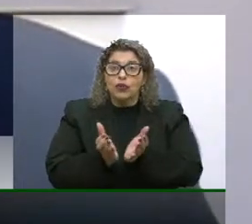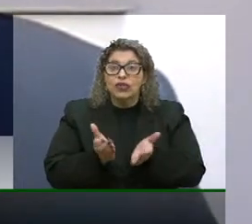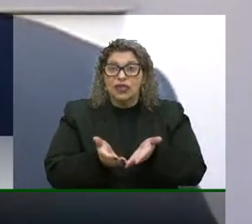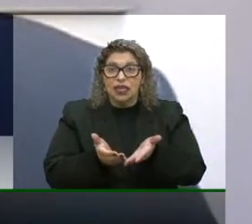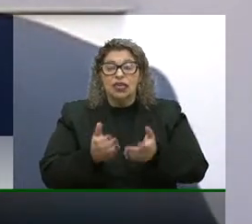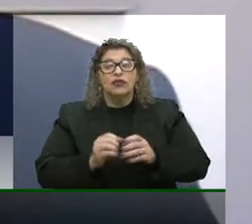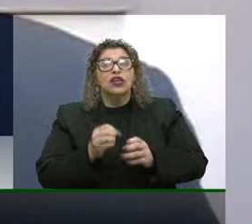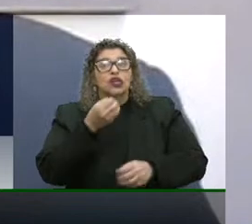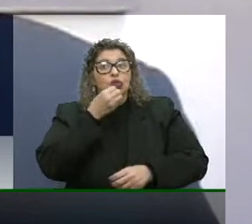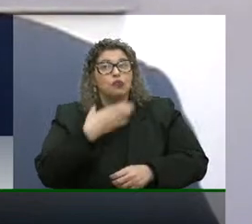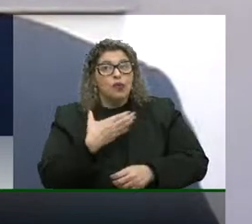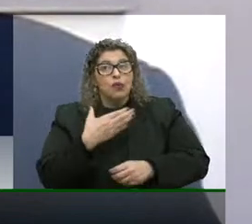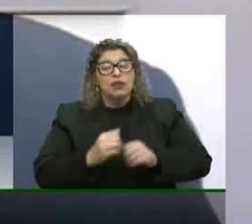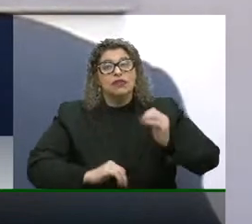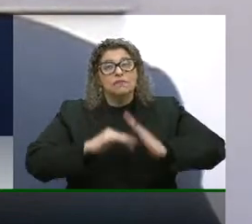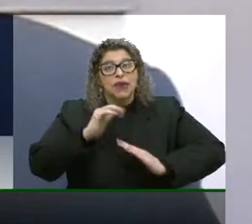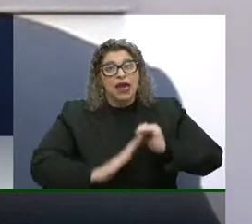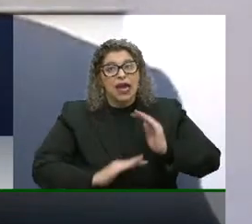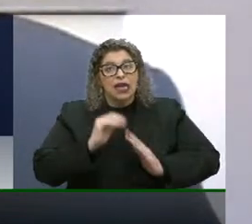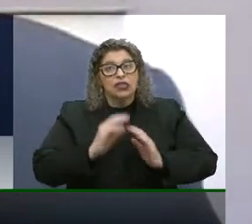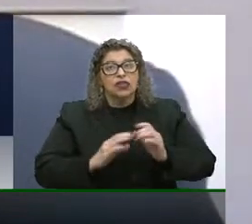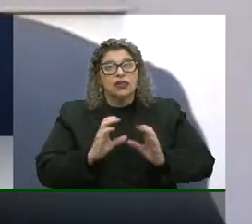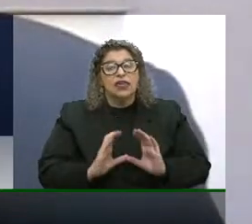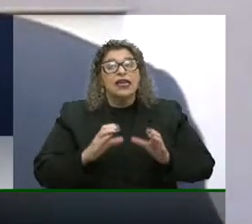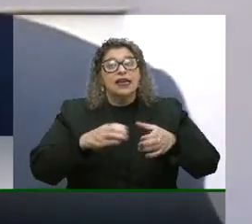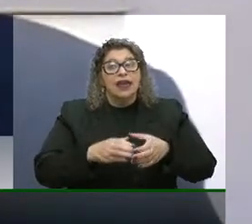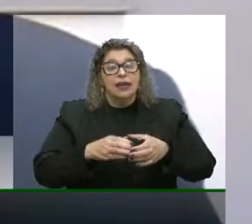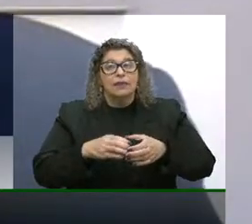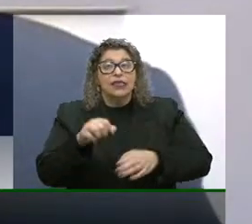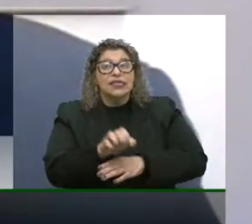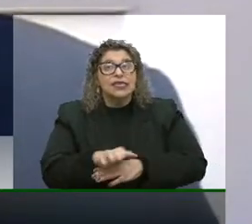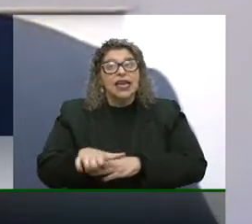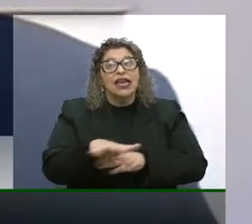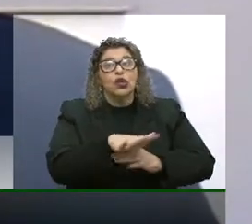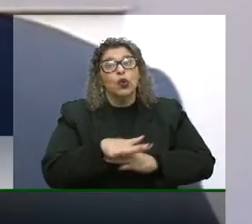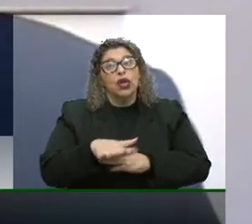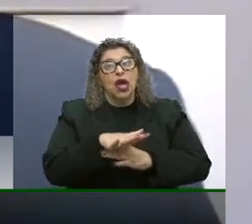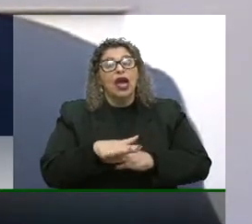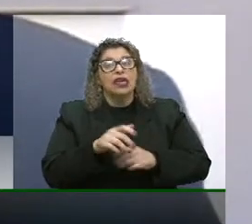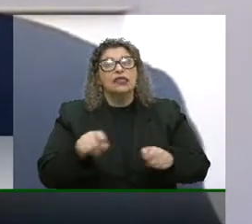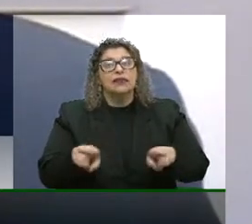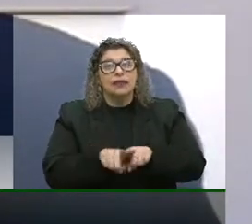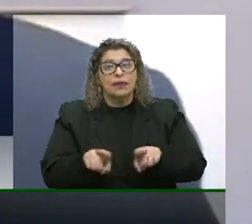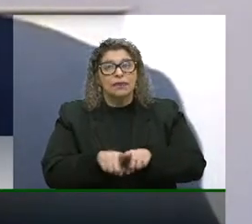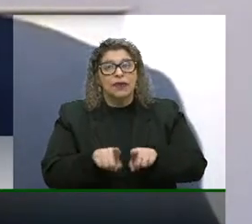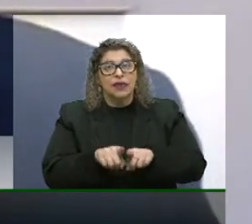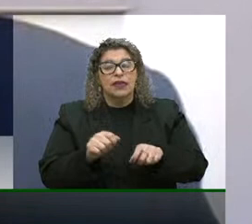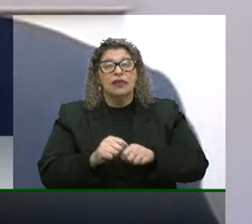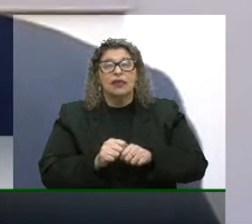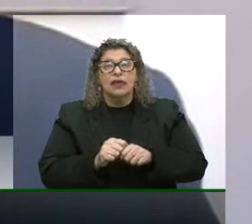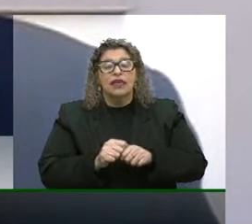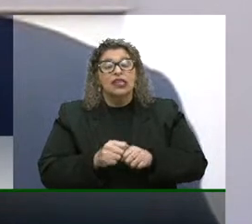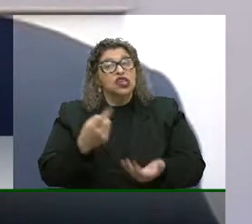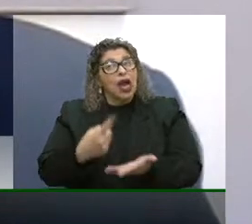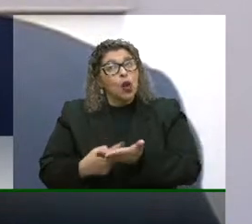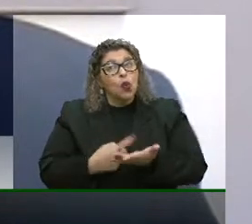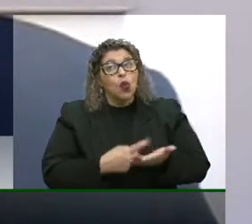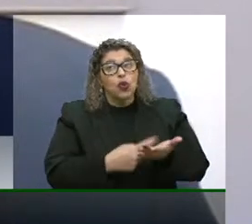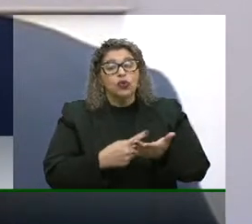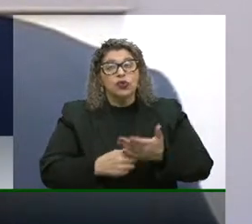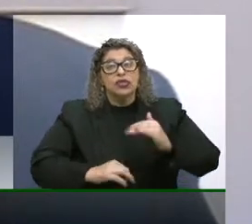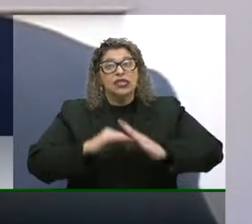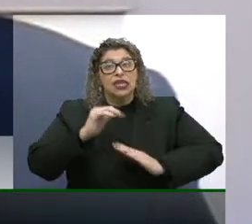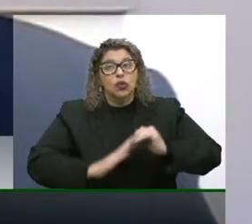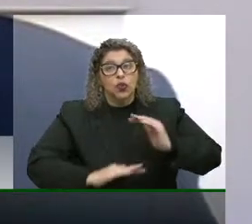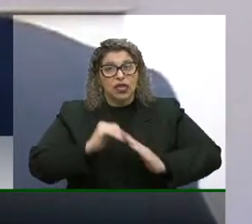Tributárias, autoriza a criação das câmaras técnicas setoriais, estabelece hipóteses de acordos setoriais de boas práticas